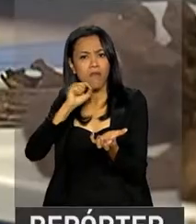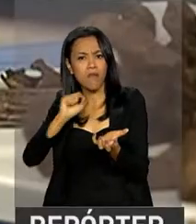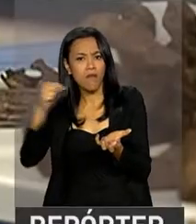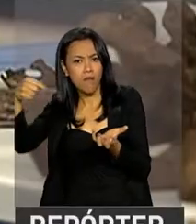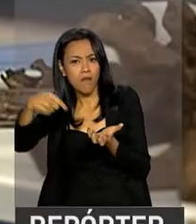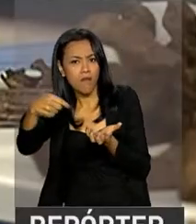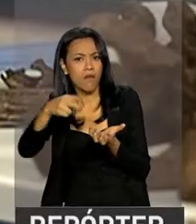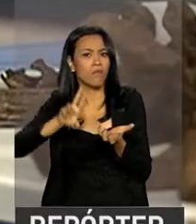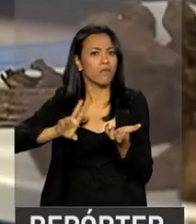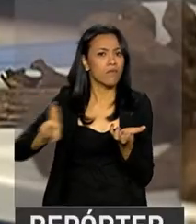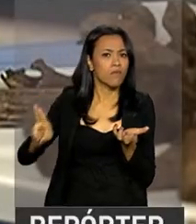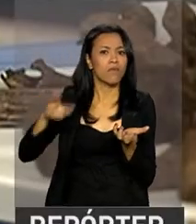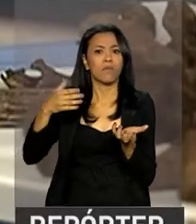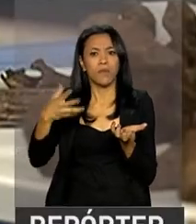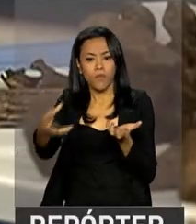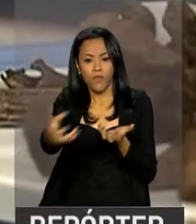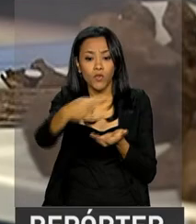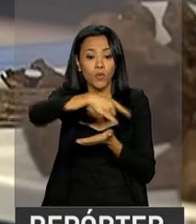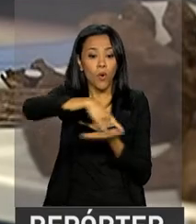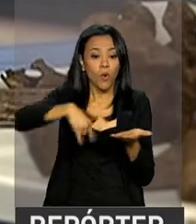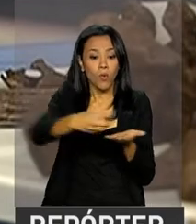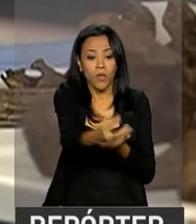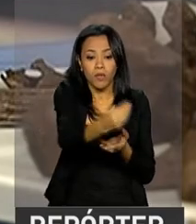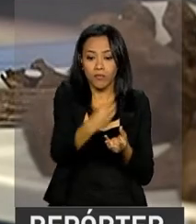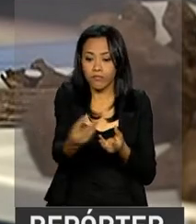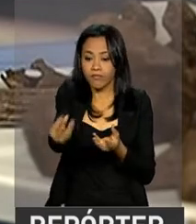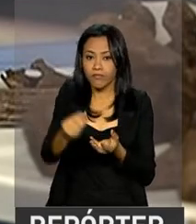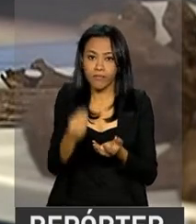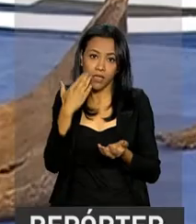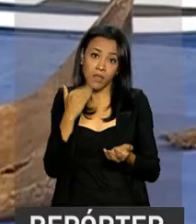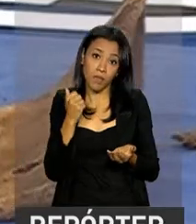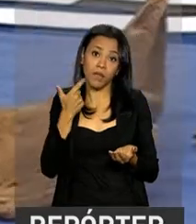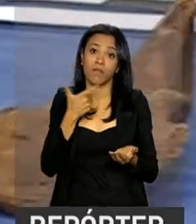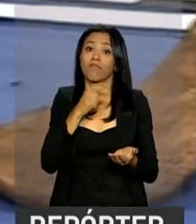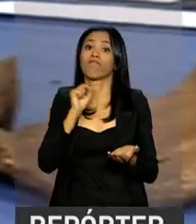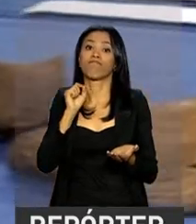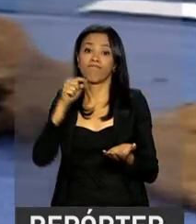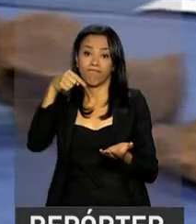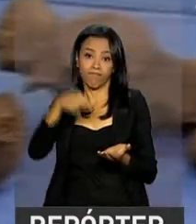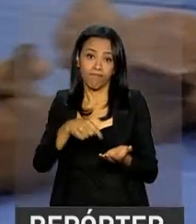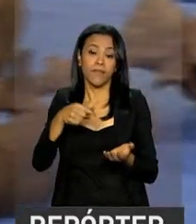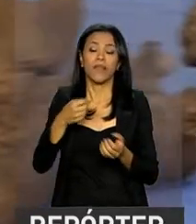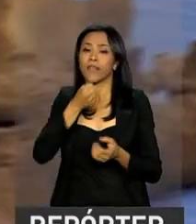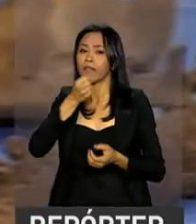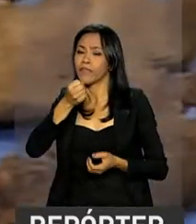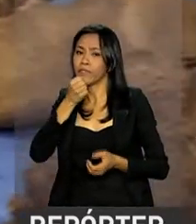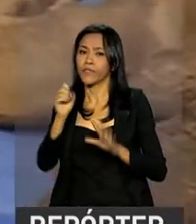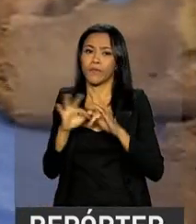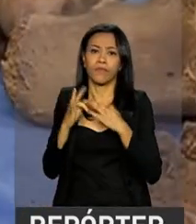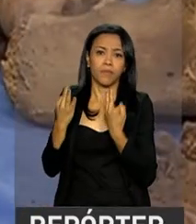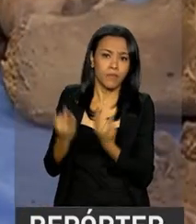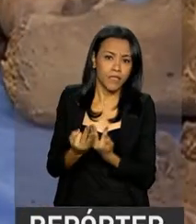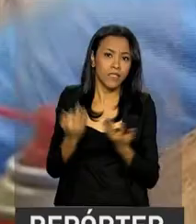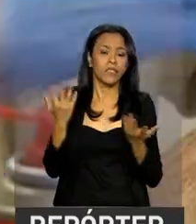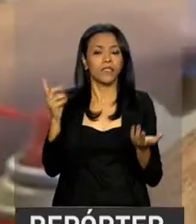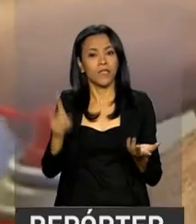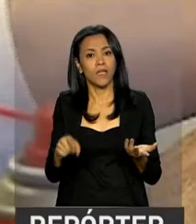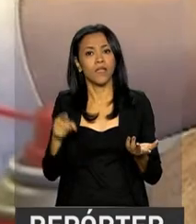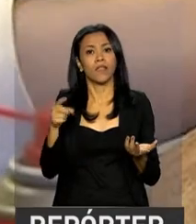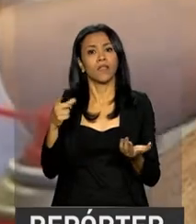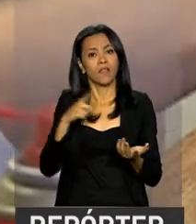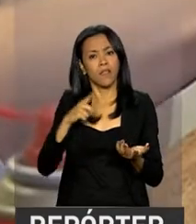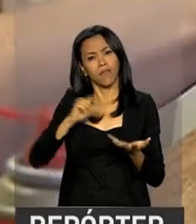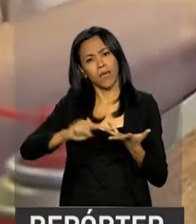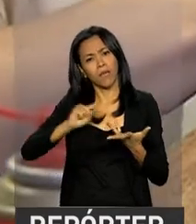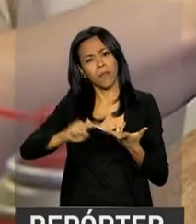base em documentos que foram recolhidas pela equipe antemortem entrevistas com familiares então a partir dessas entrevistas a gente tem uma